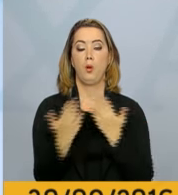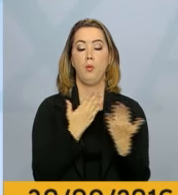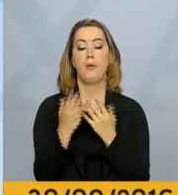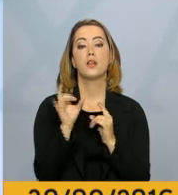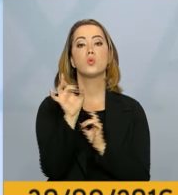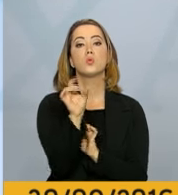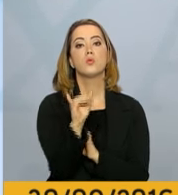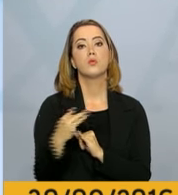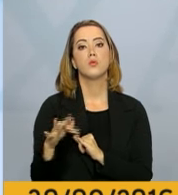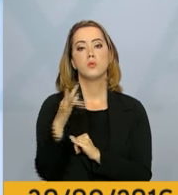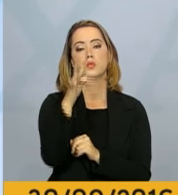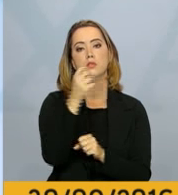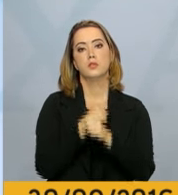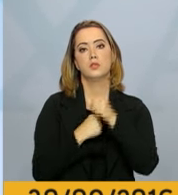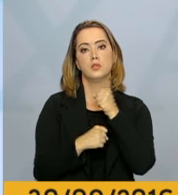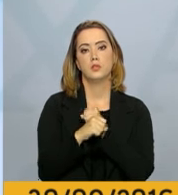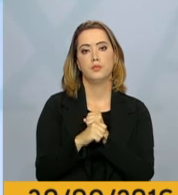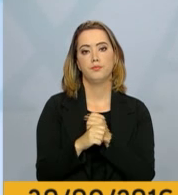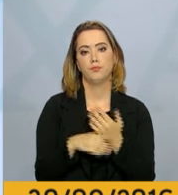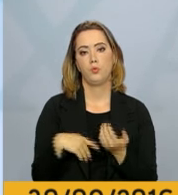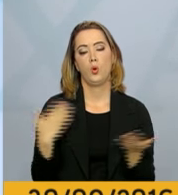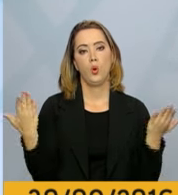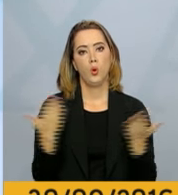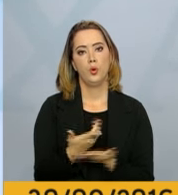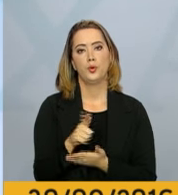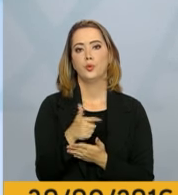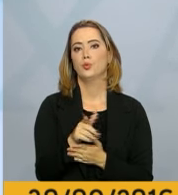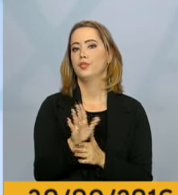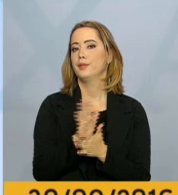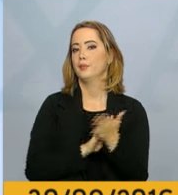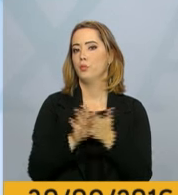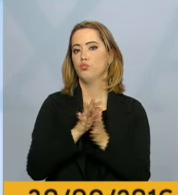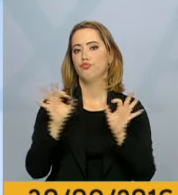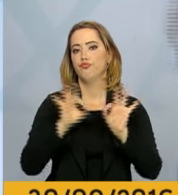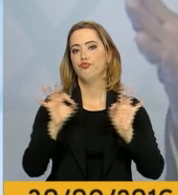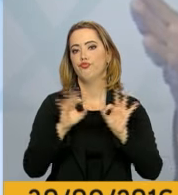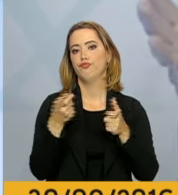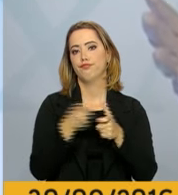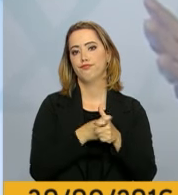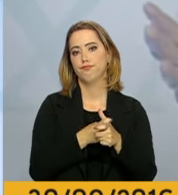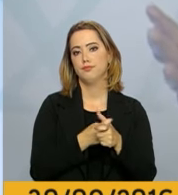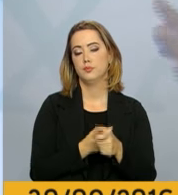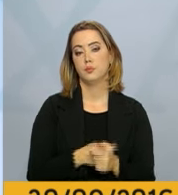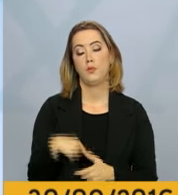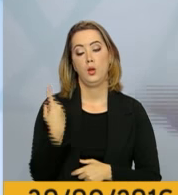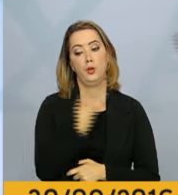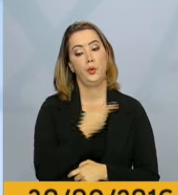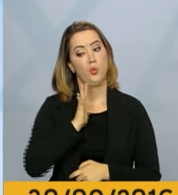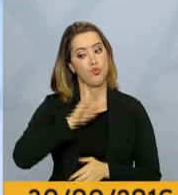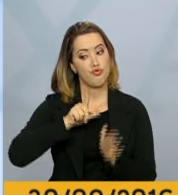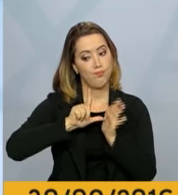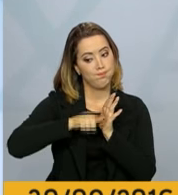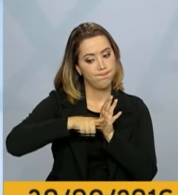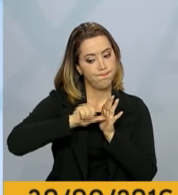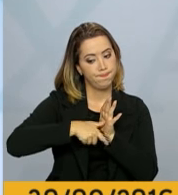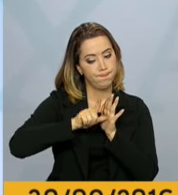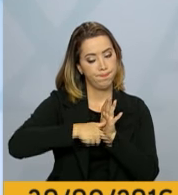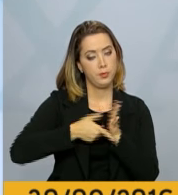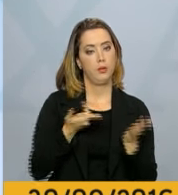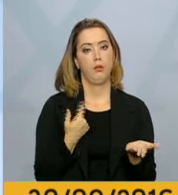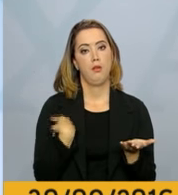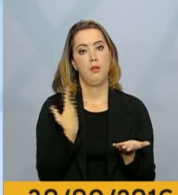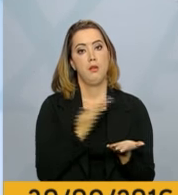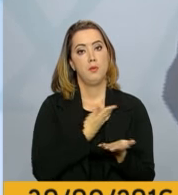anterior, hoje nós não teríamos nenhum déficit. Portanto, estamos atrasados no tempo, mas estamos cumprindo uma